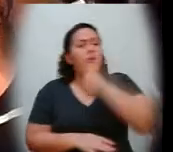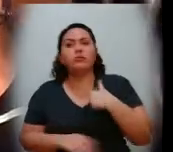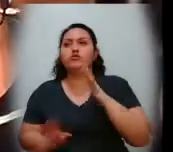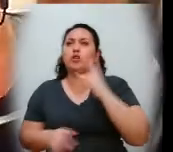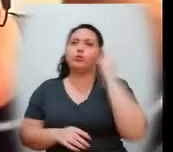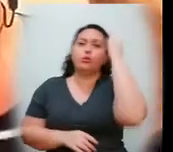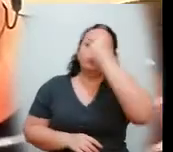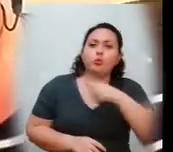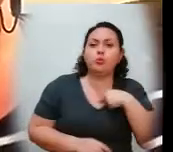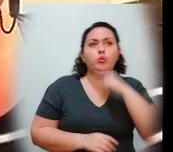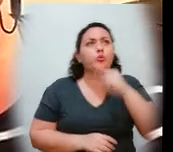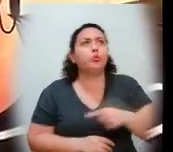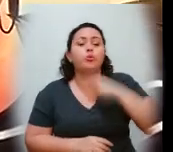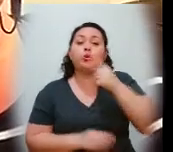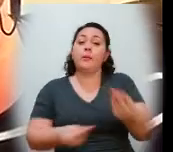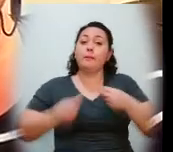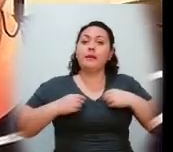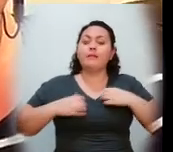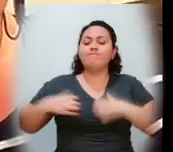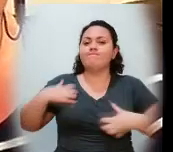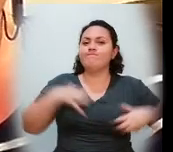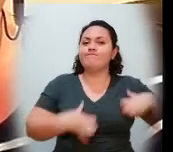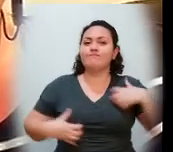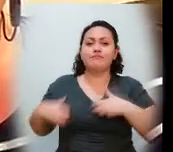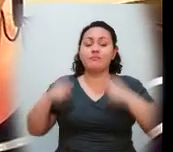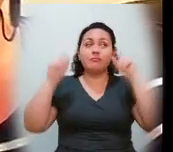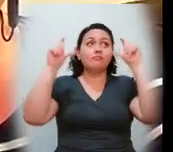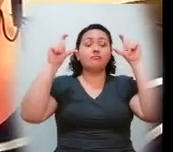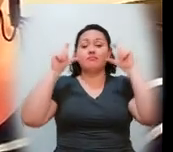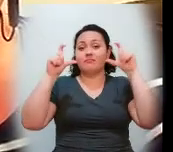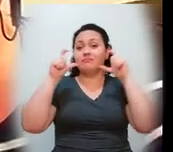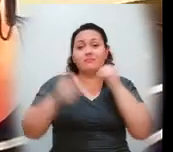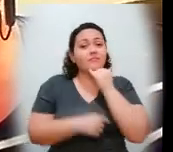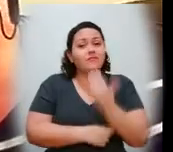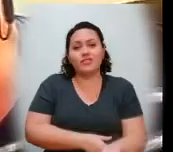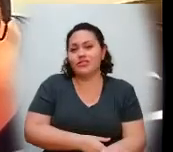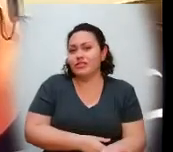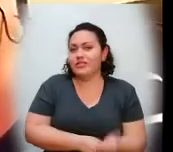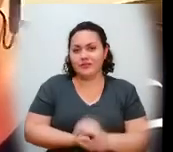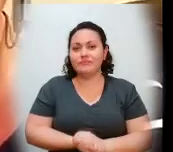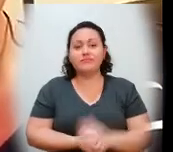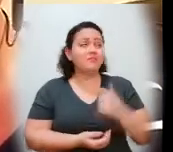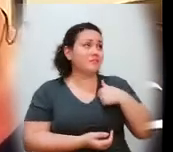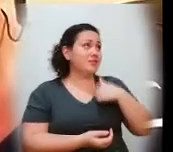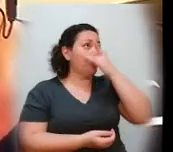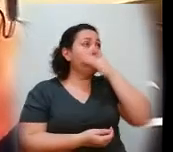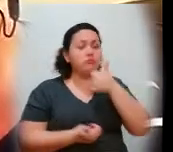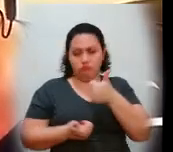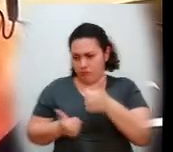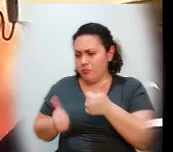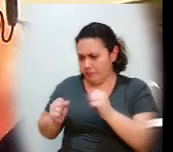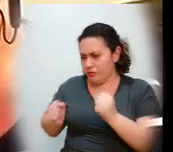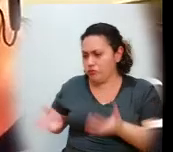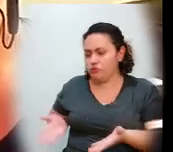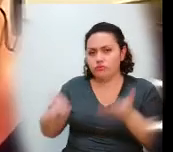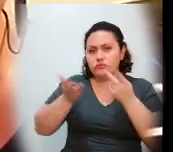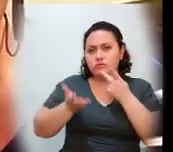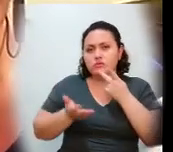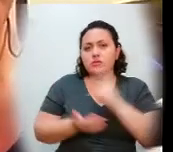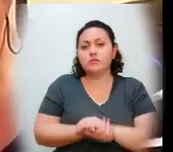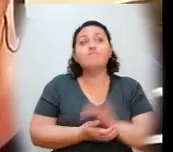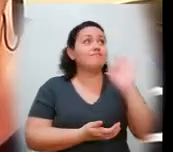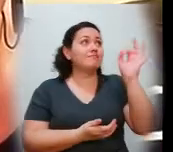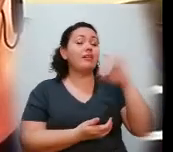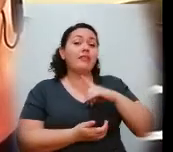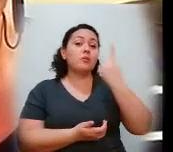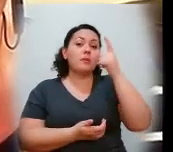passou 2 horas, isso vai angustiando muito mais, né? É que eu E acho acho. que eu. Claro, pode falar. Tem uma